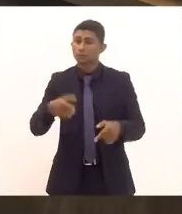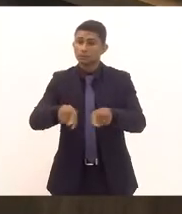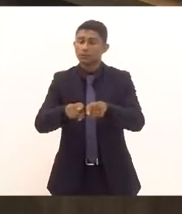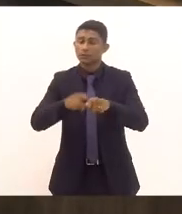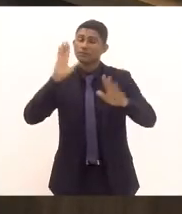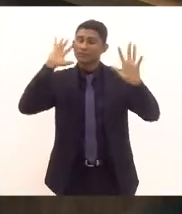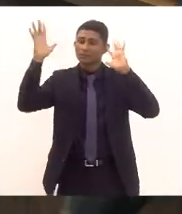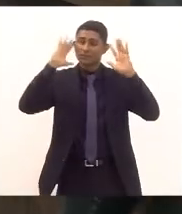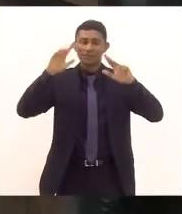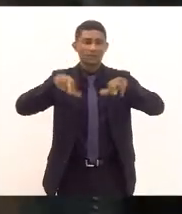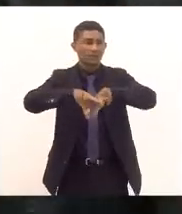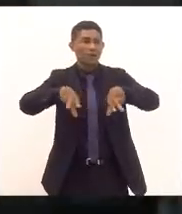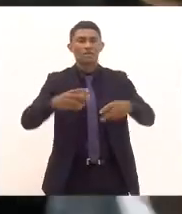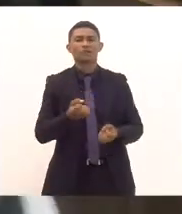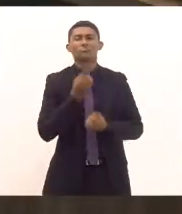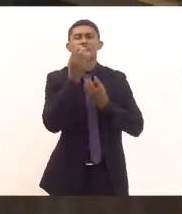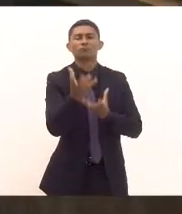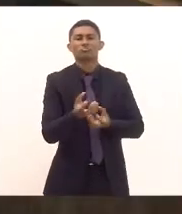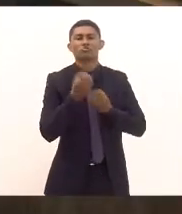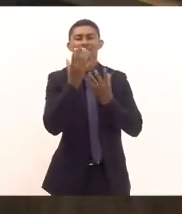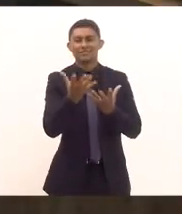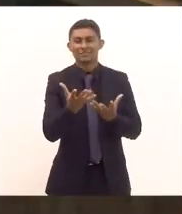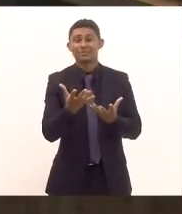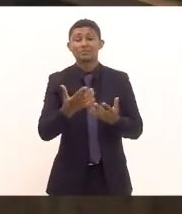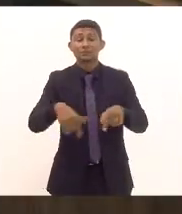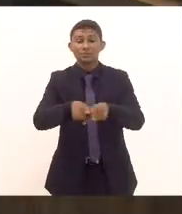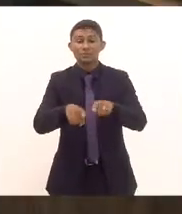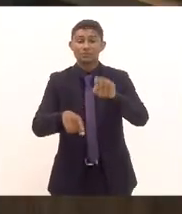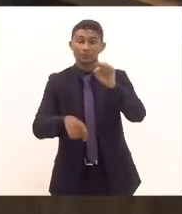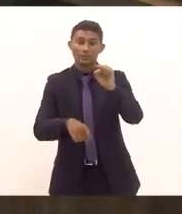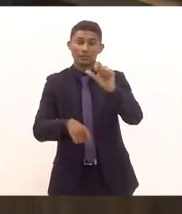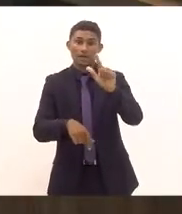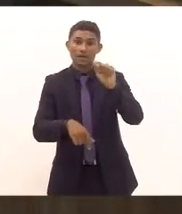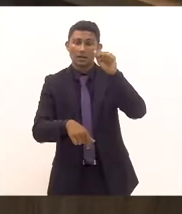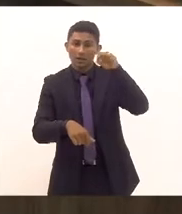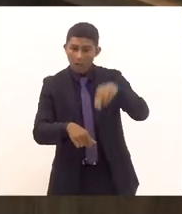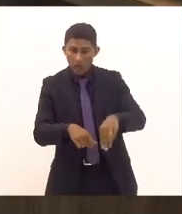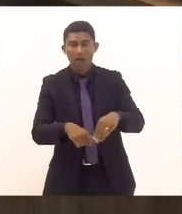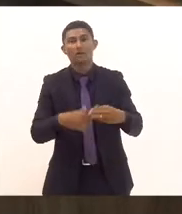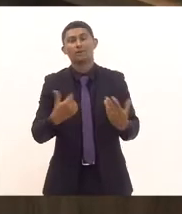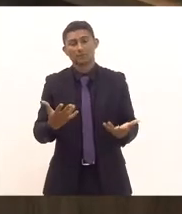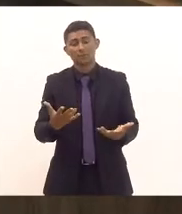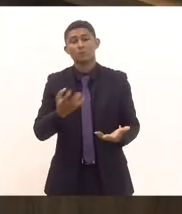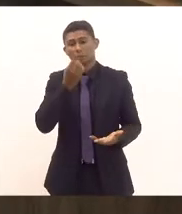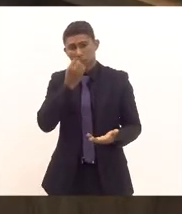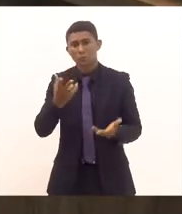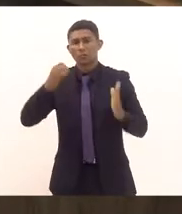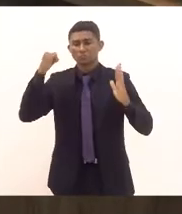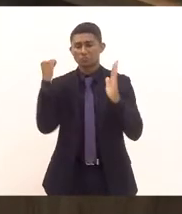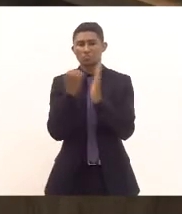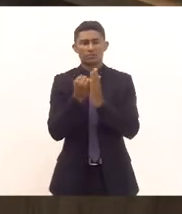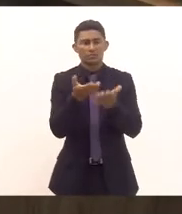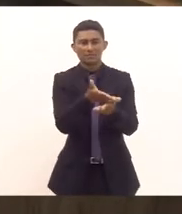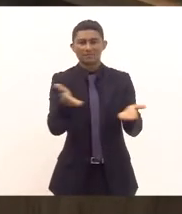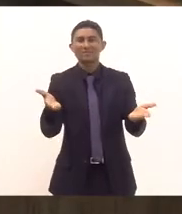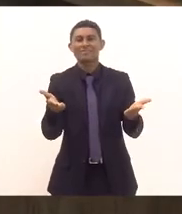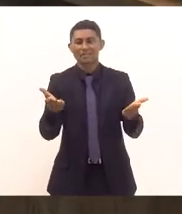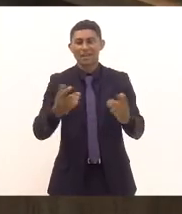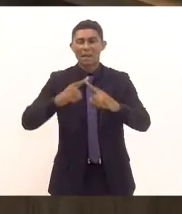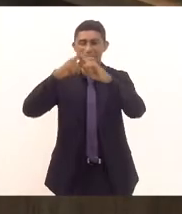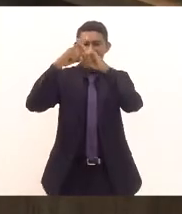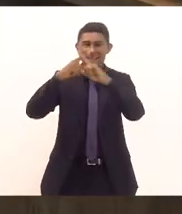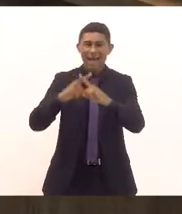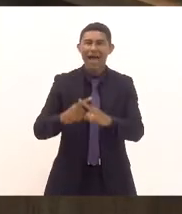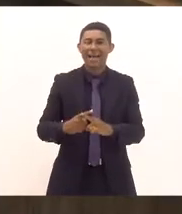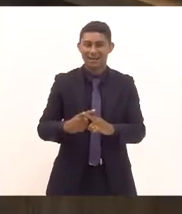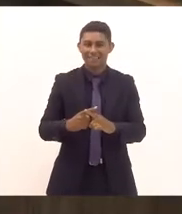diversas outras manifestações da cultura de rua como o Islã também né então a garantia do tombamento das batalhas de rima que a expressão